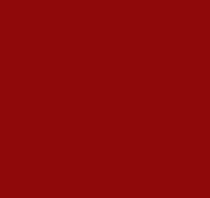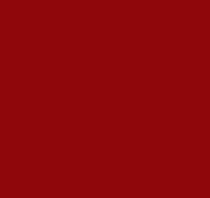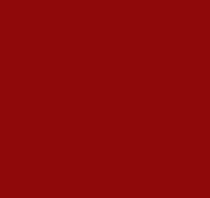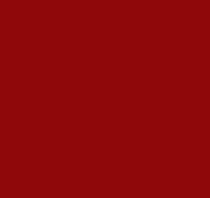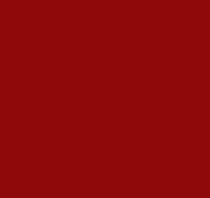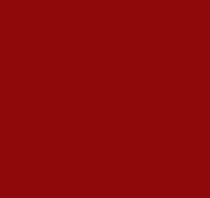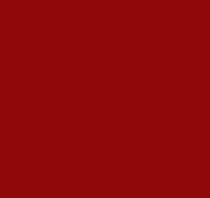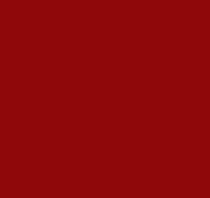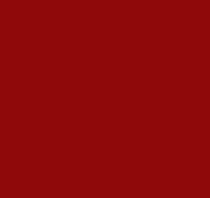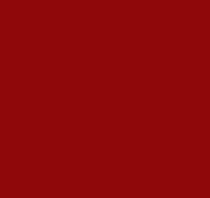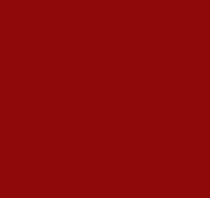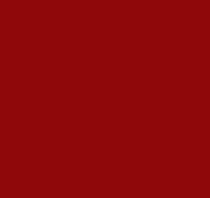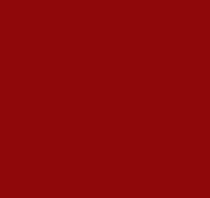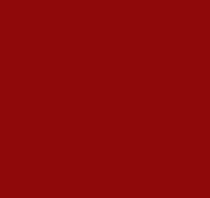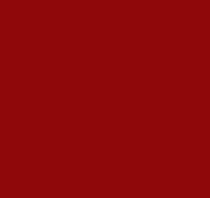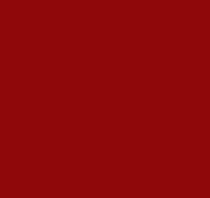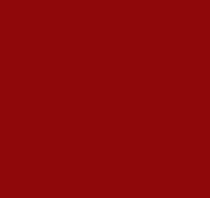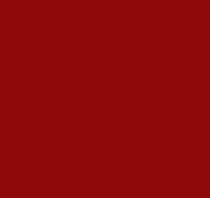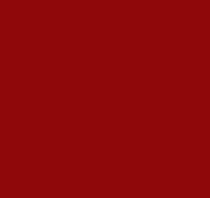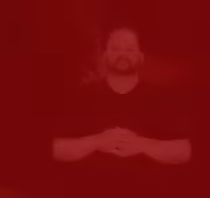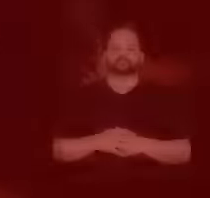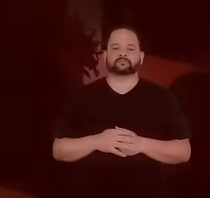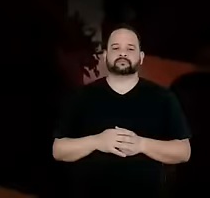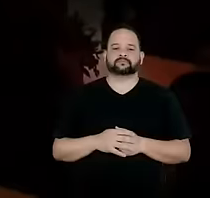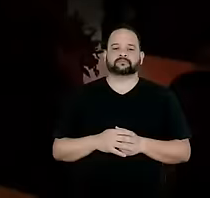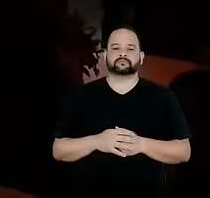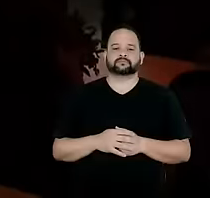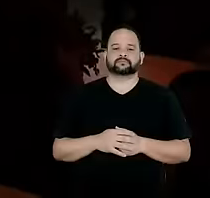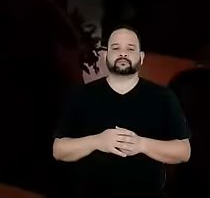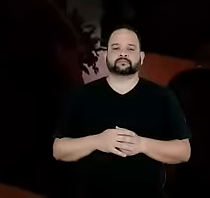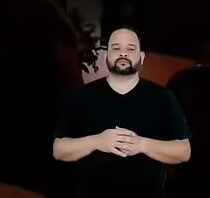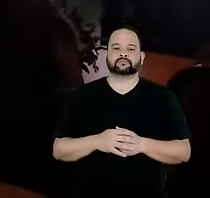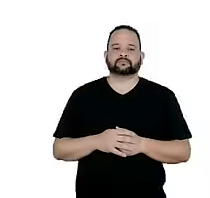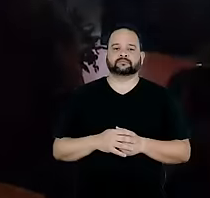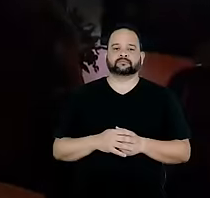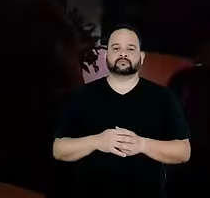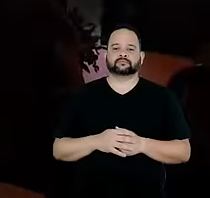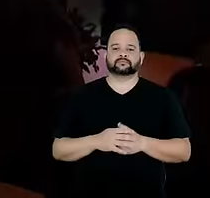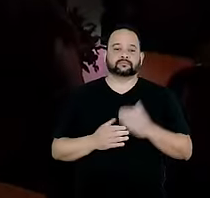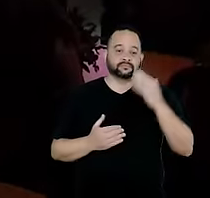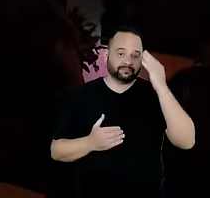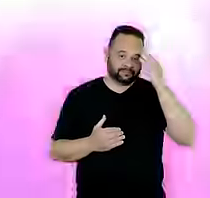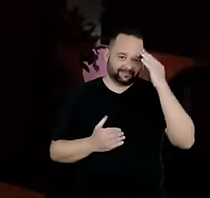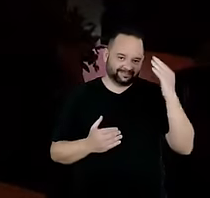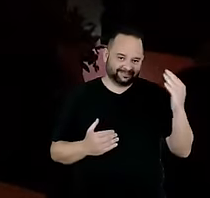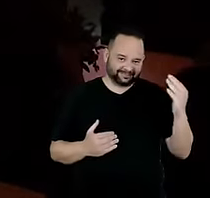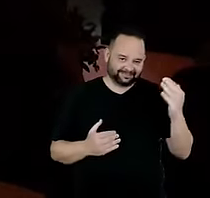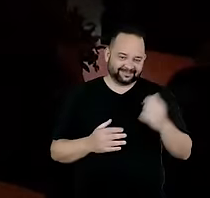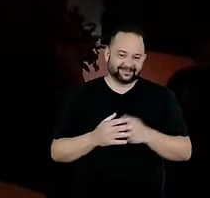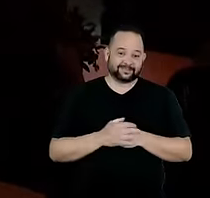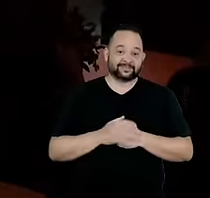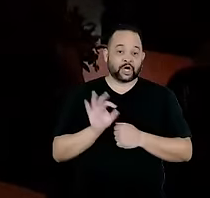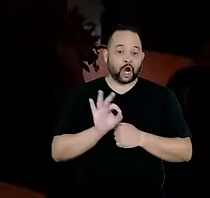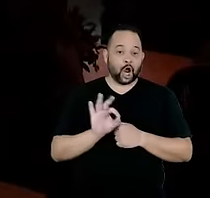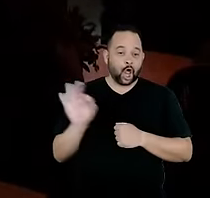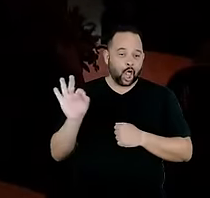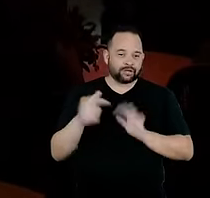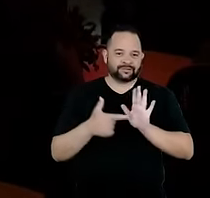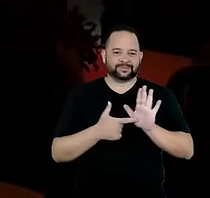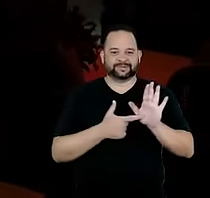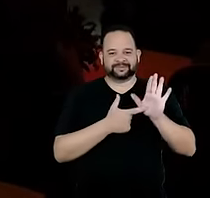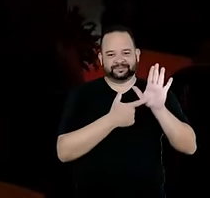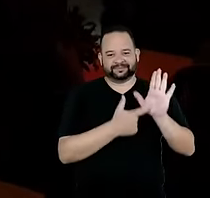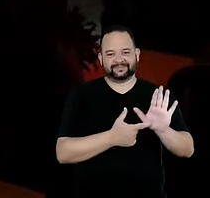Obrigado T aqui vamos sentar aqui à vontade Obrigado uma ótima apresentação a gente